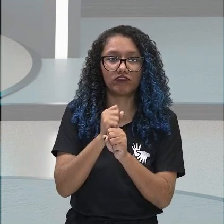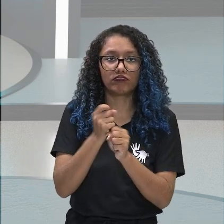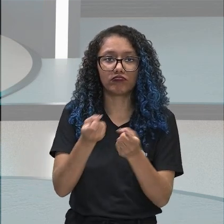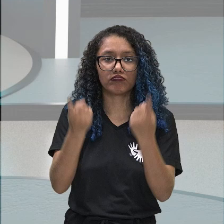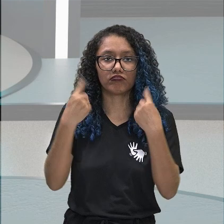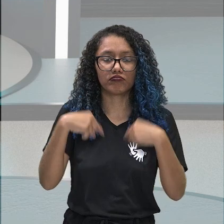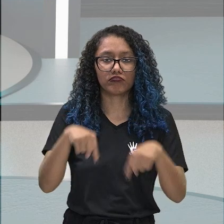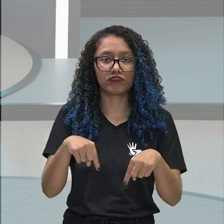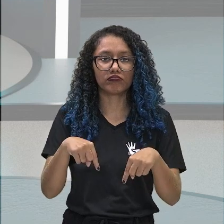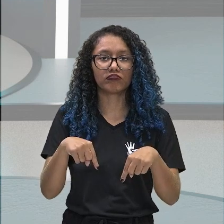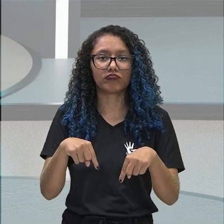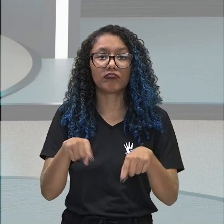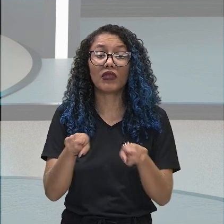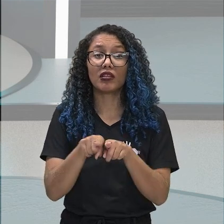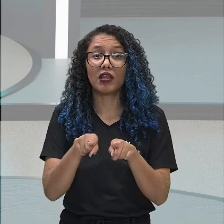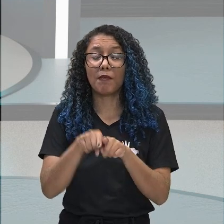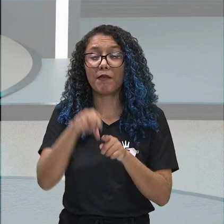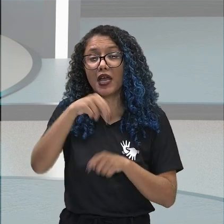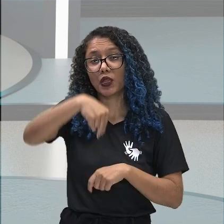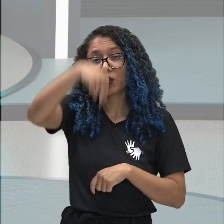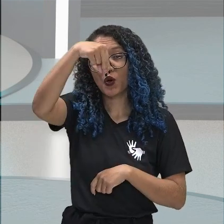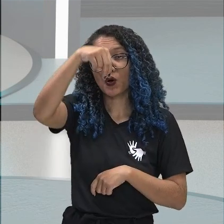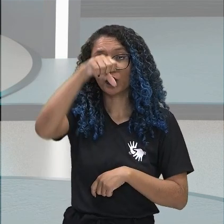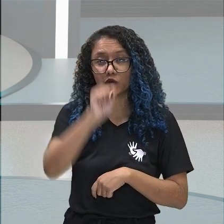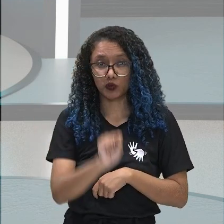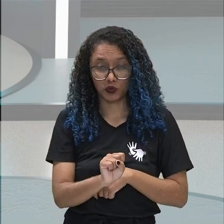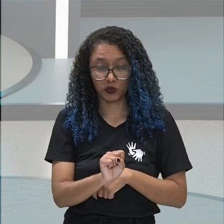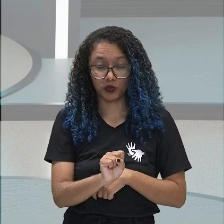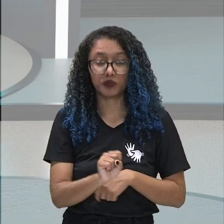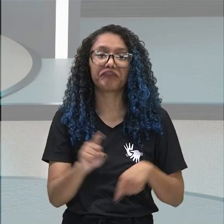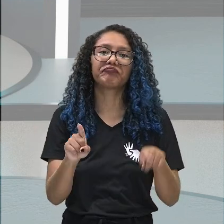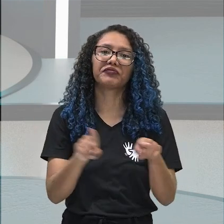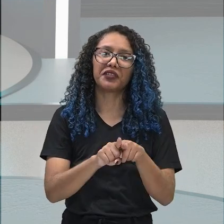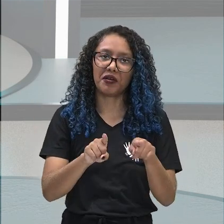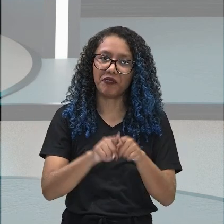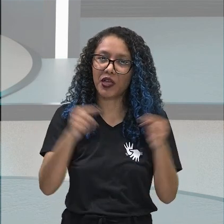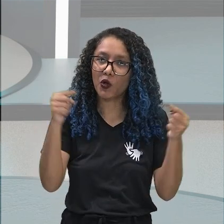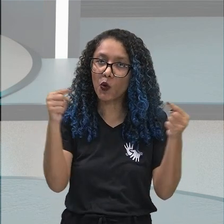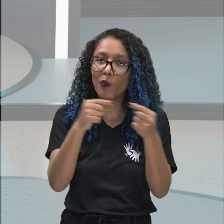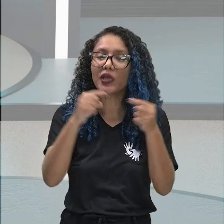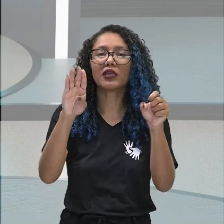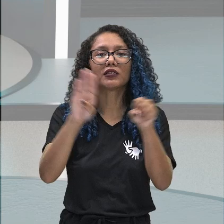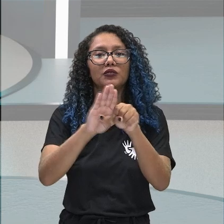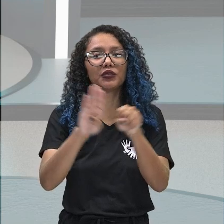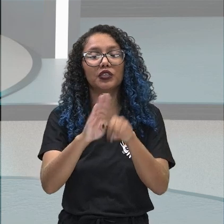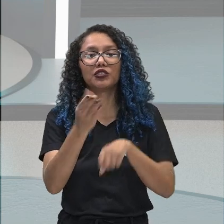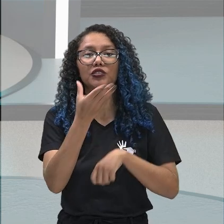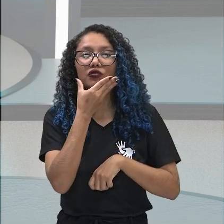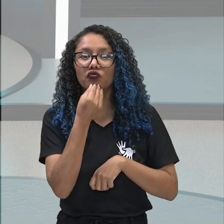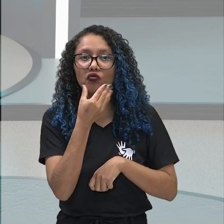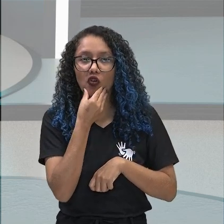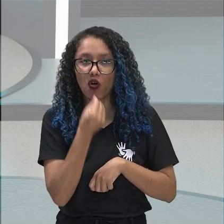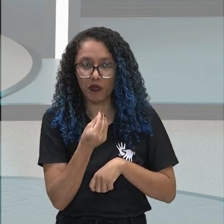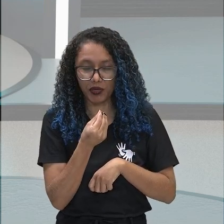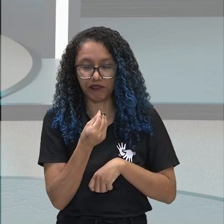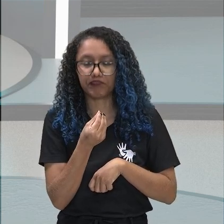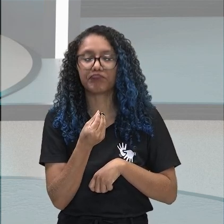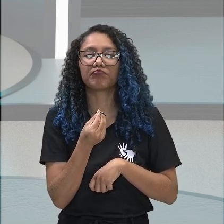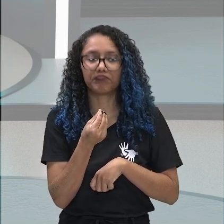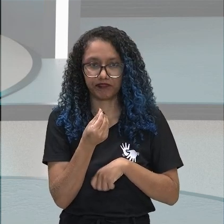cardinales, norte, sur, também são masculinos, tá? O norte, o sul